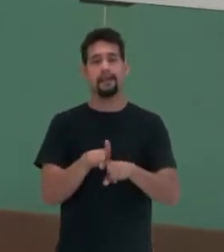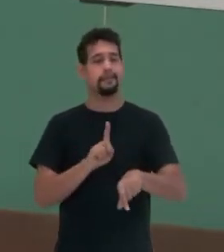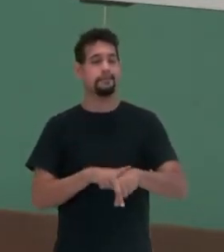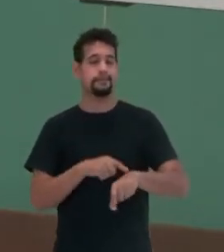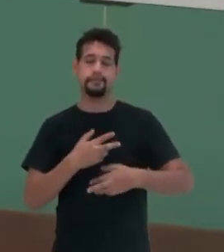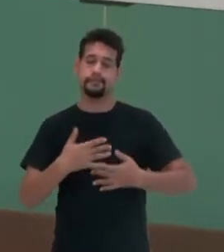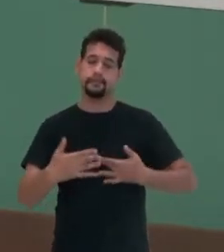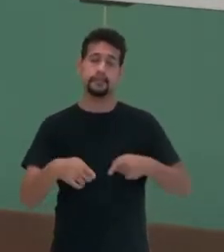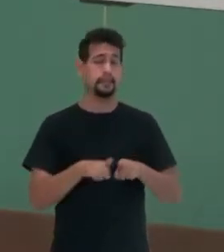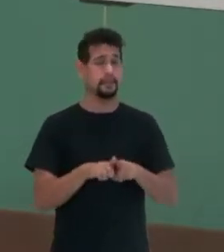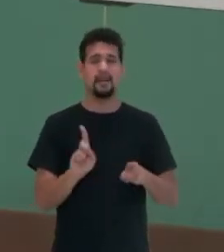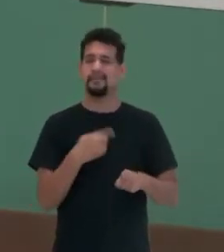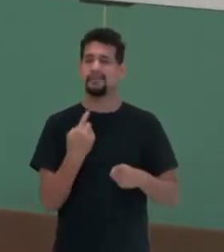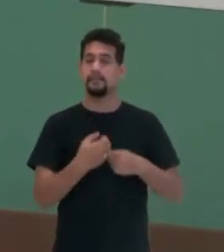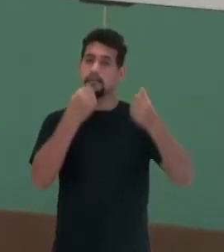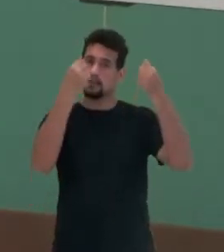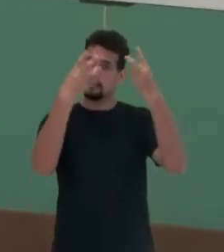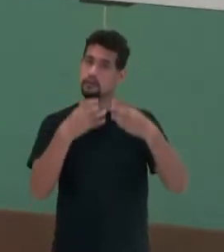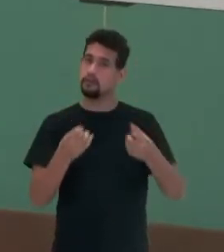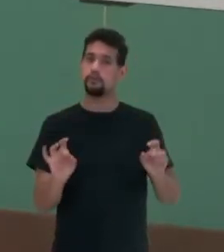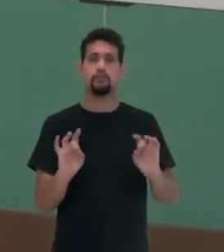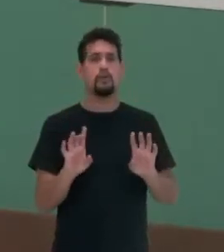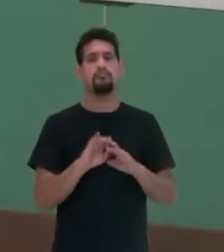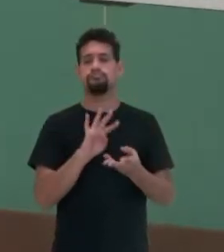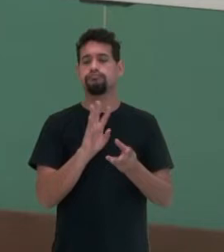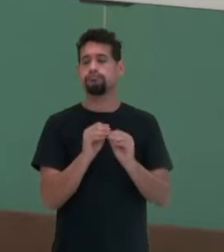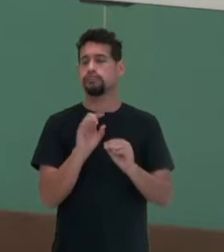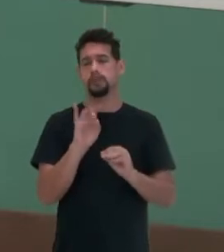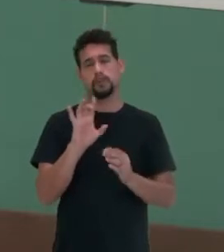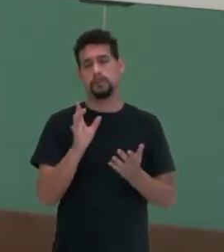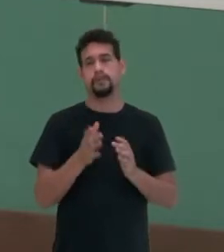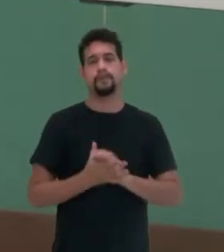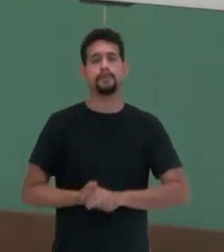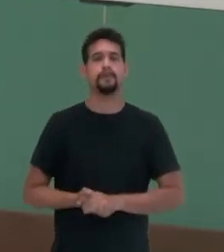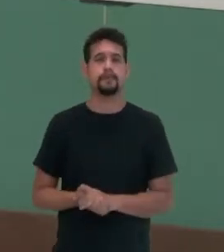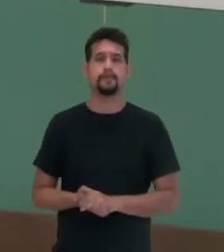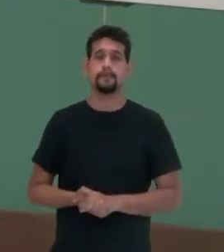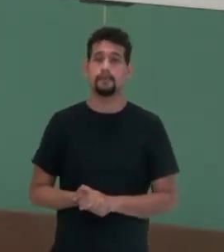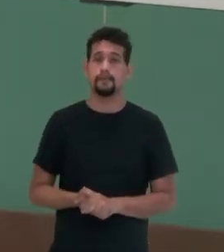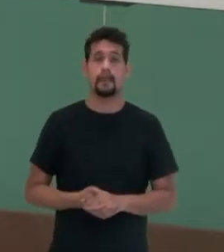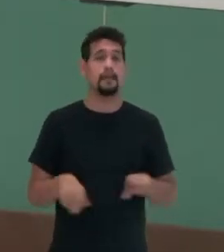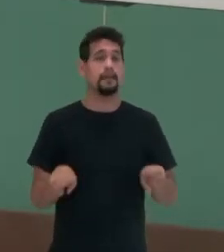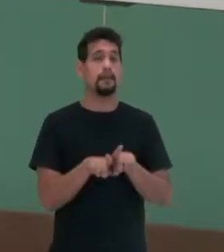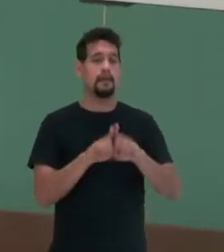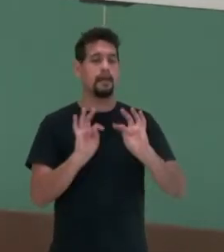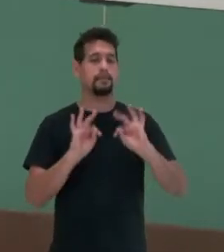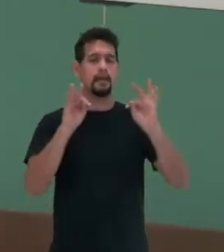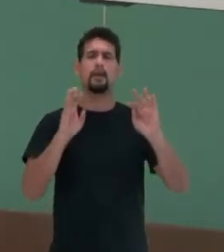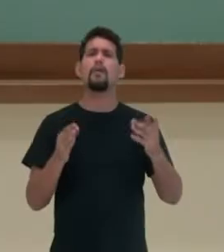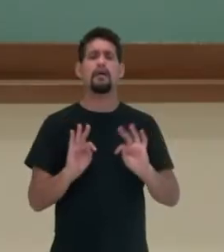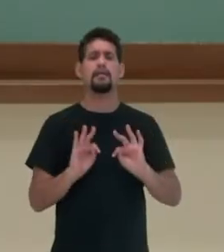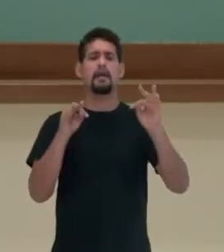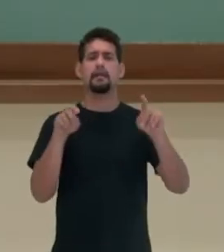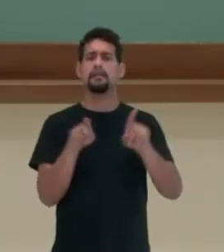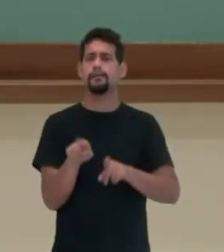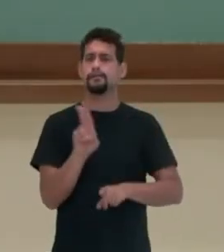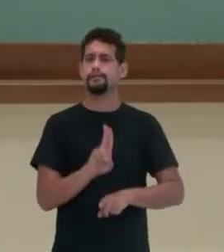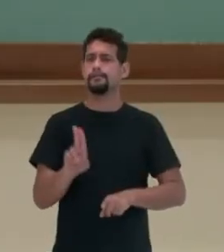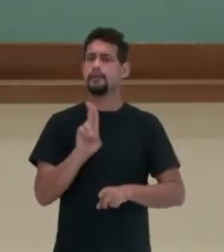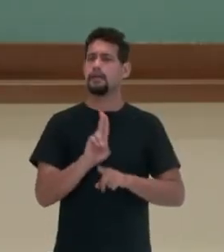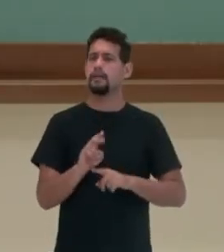tempo, né? Claro, a gente está falando de uma maneira mais simplória aqui. As técnicas, quais são as técnicas